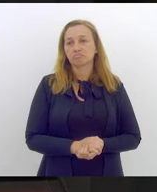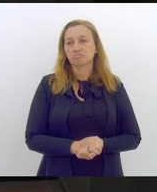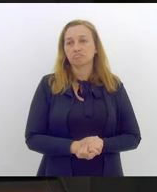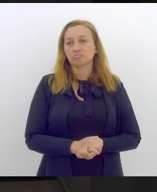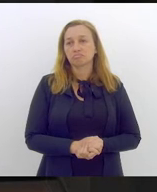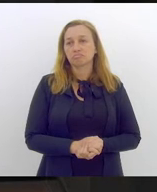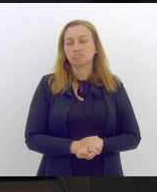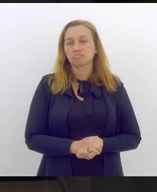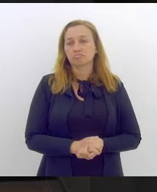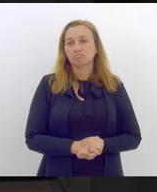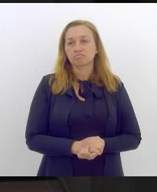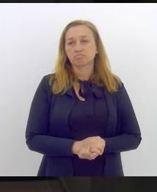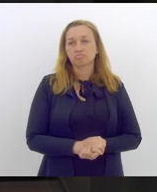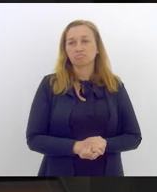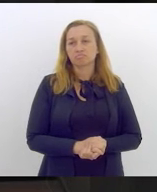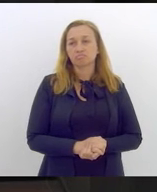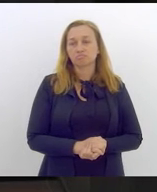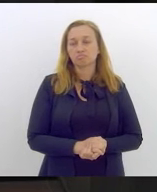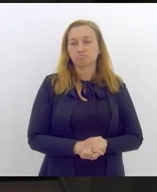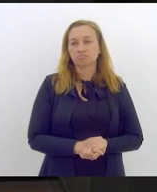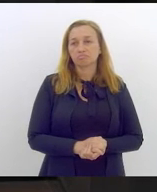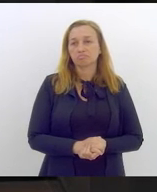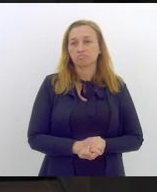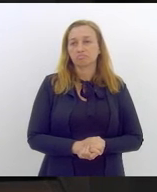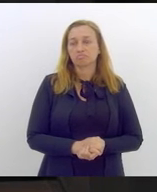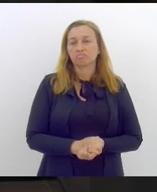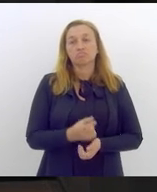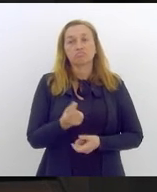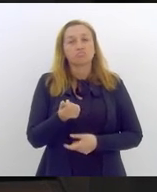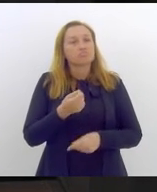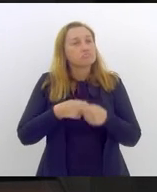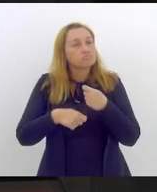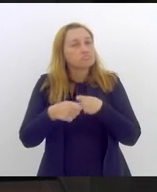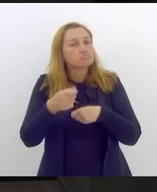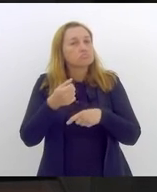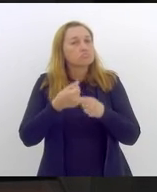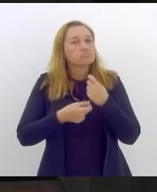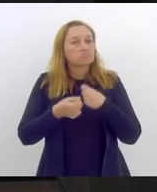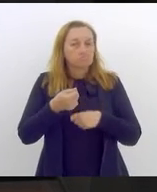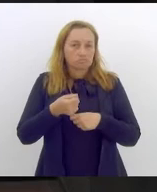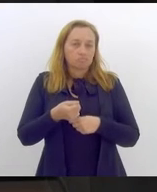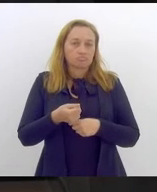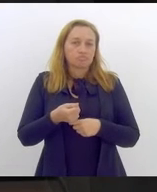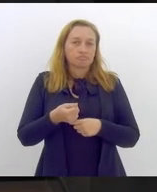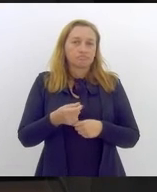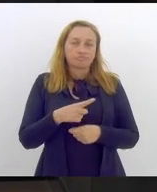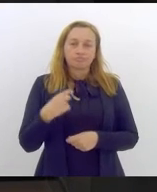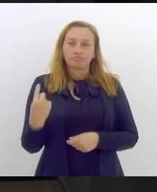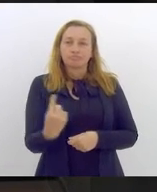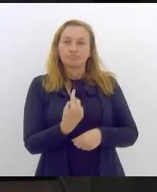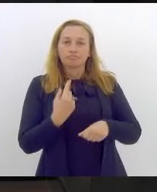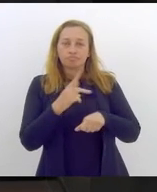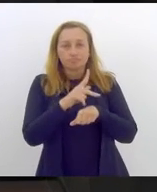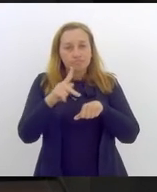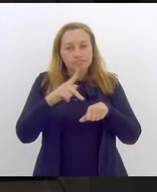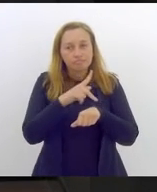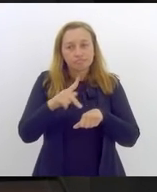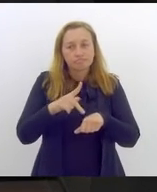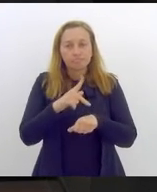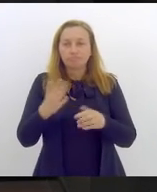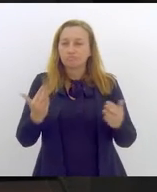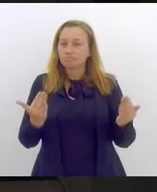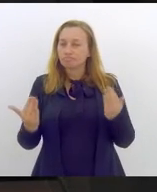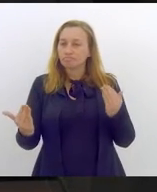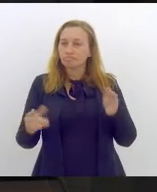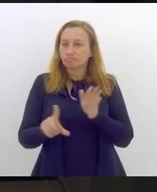a atividade econômica do nosso país comparando